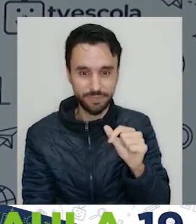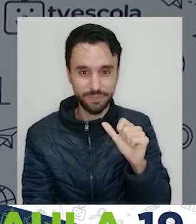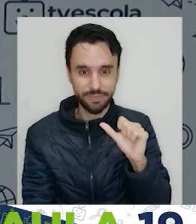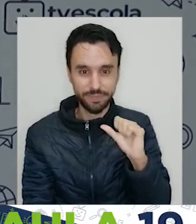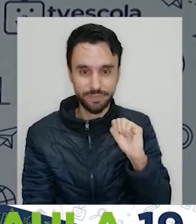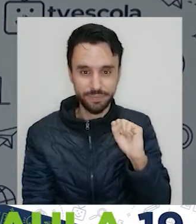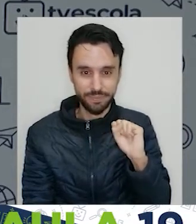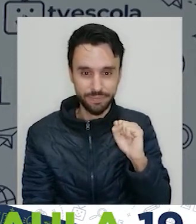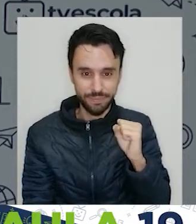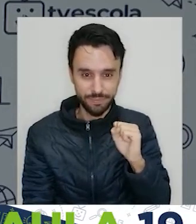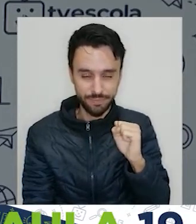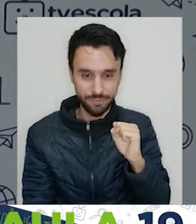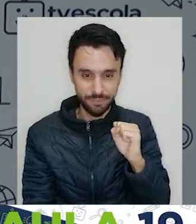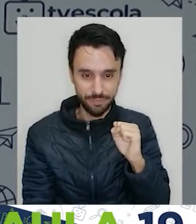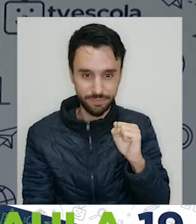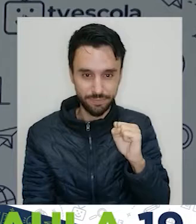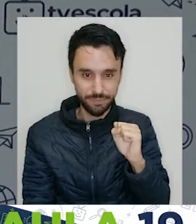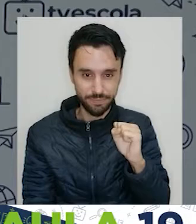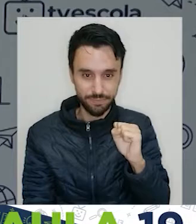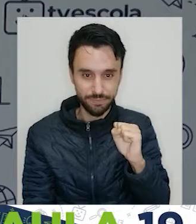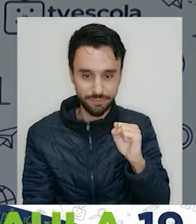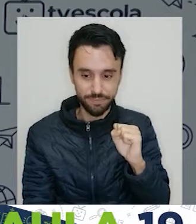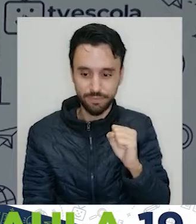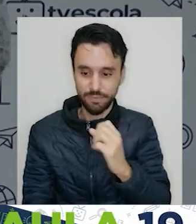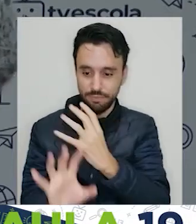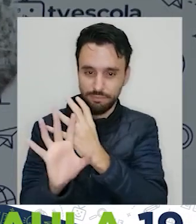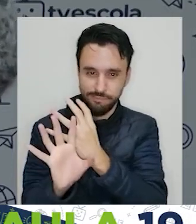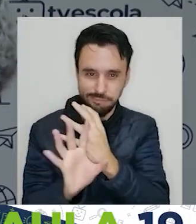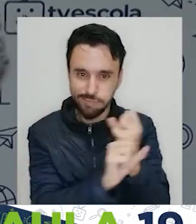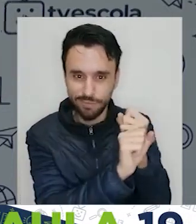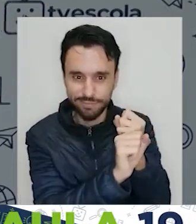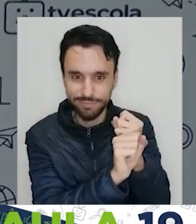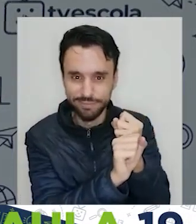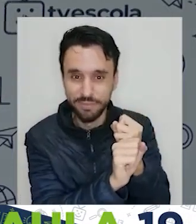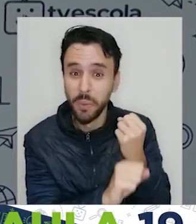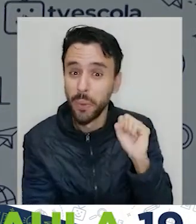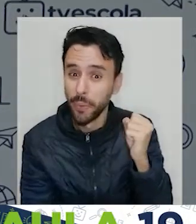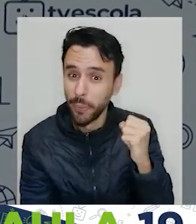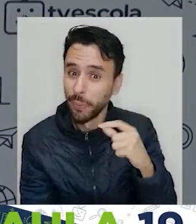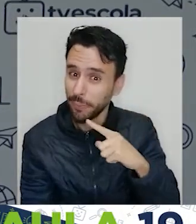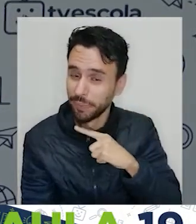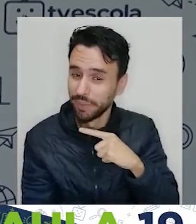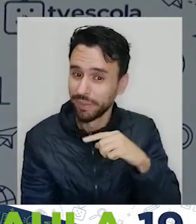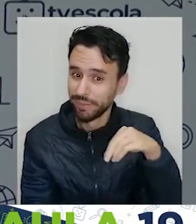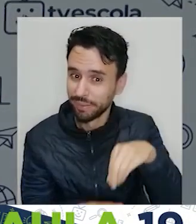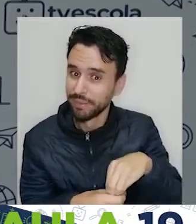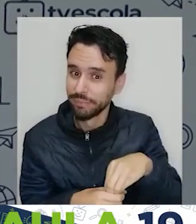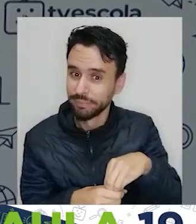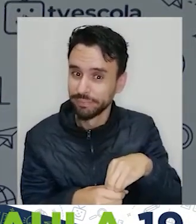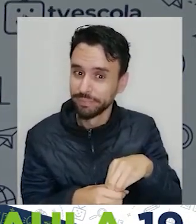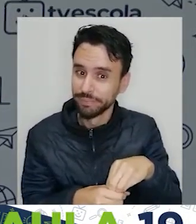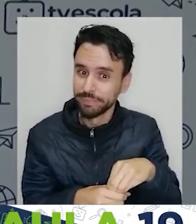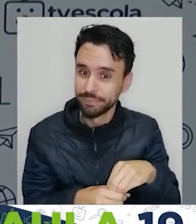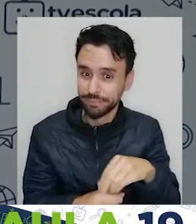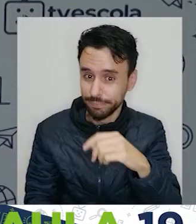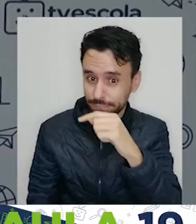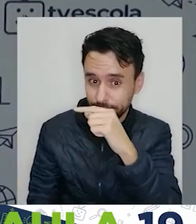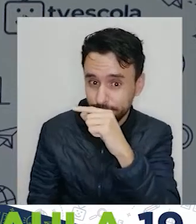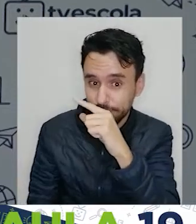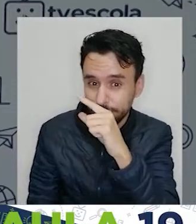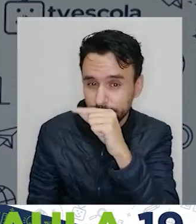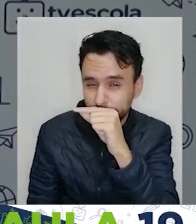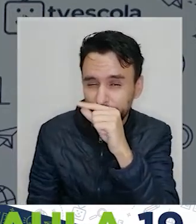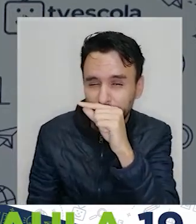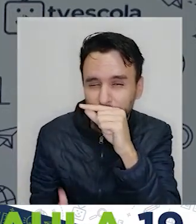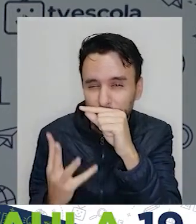sete, oito. Oito pegadas. Então, conferimos juntos aqui que esse passarinho tão